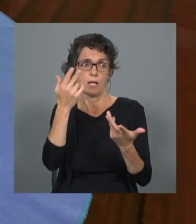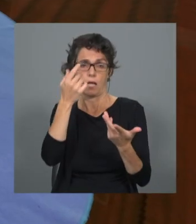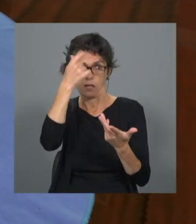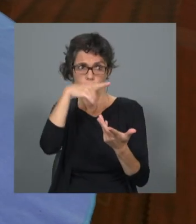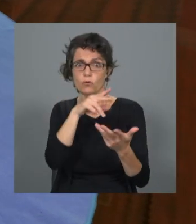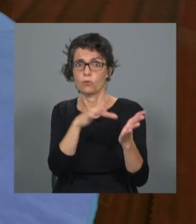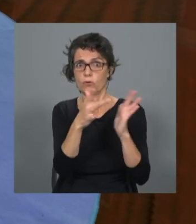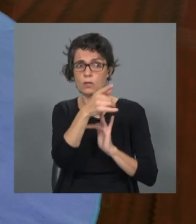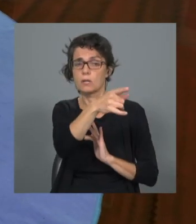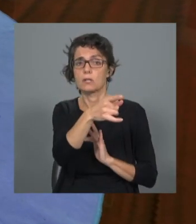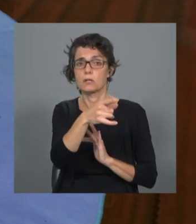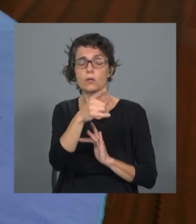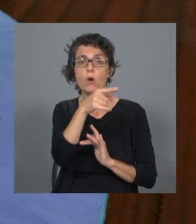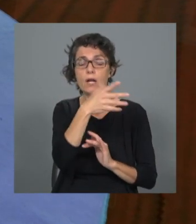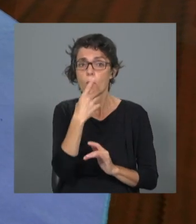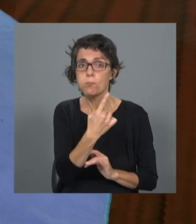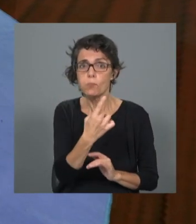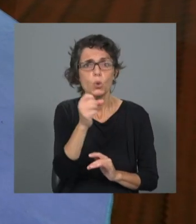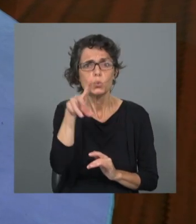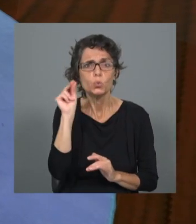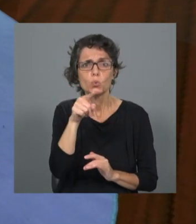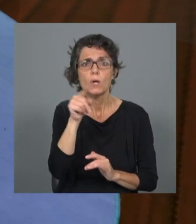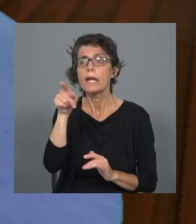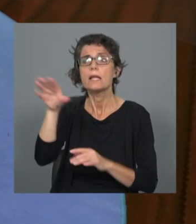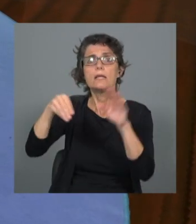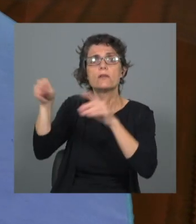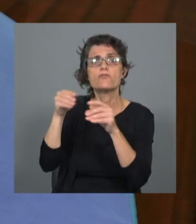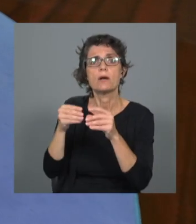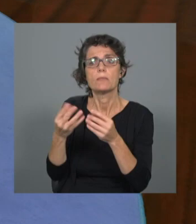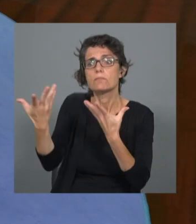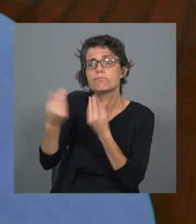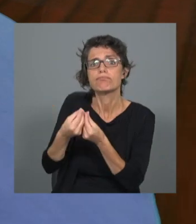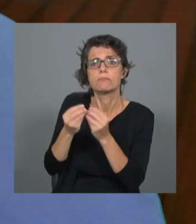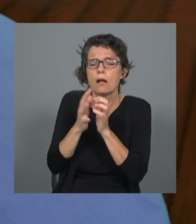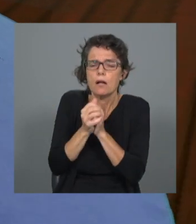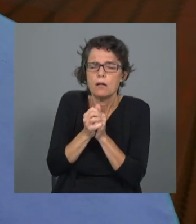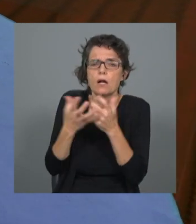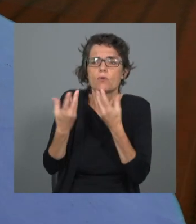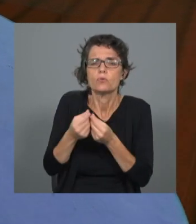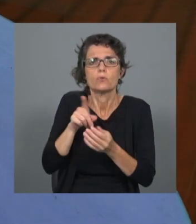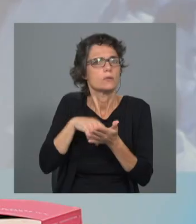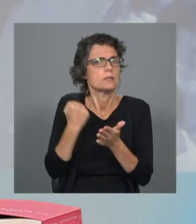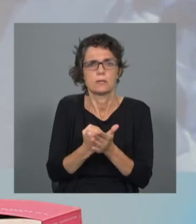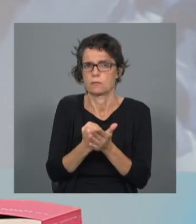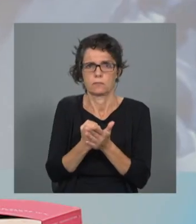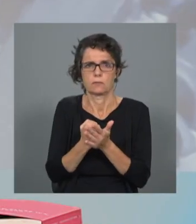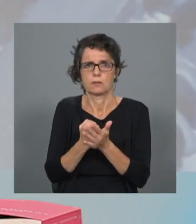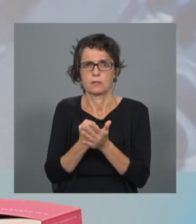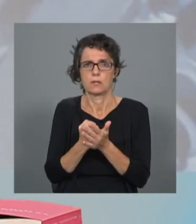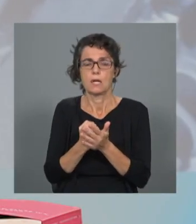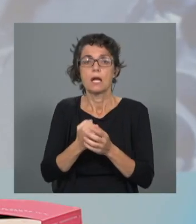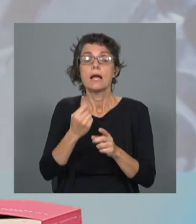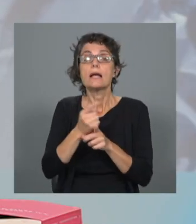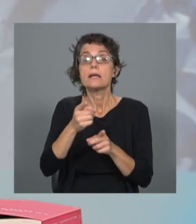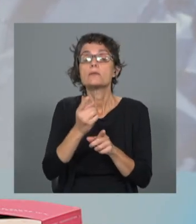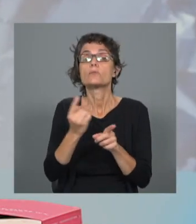A oração do Getsemane, vigiai e orai comigo. E não é uma oração que é só por Jesus, não é para eu não cair, é para vós não cairdes